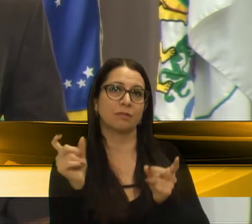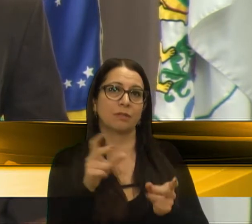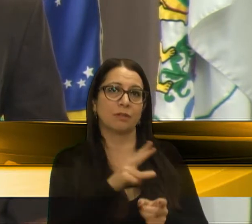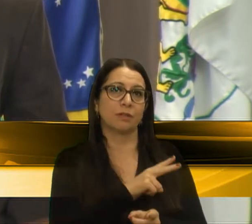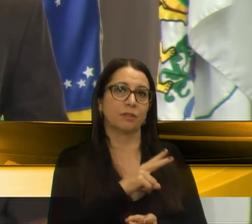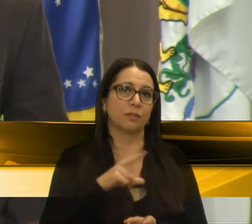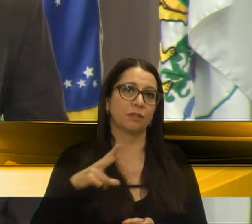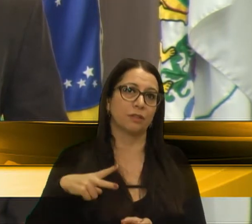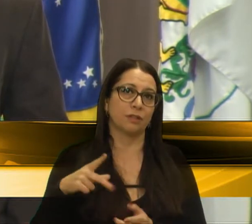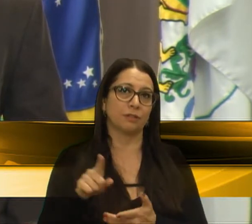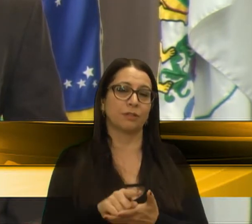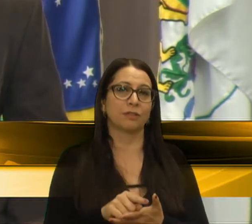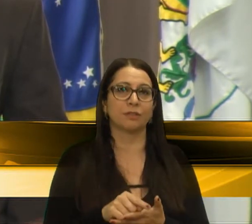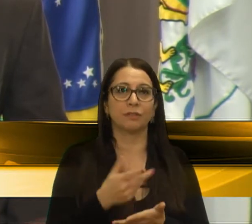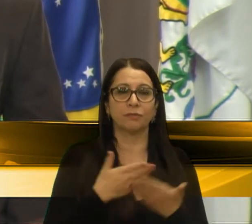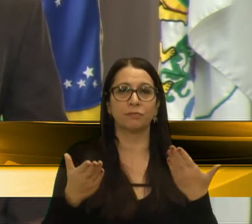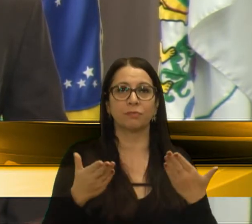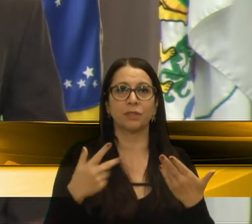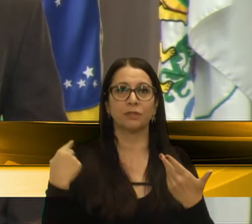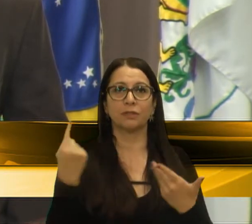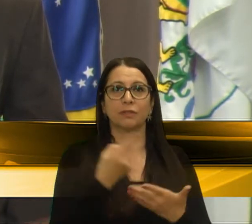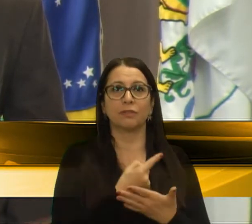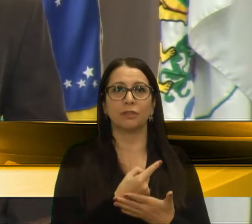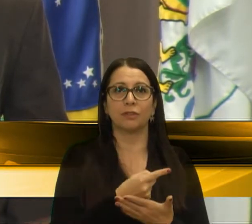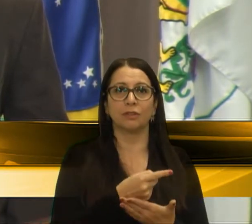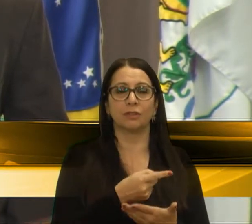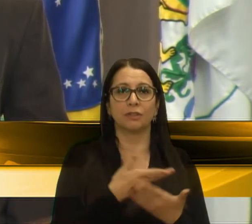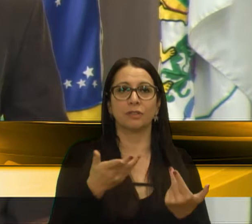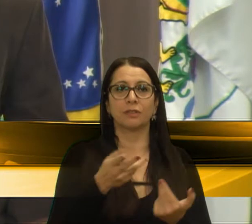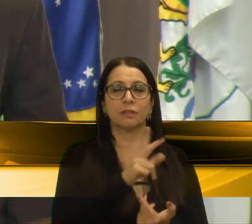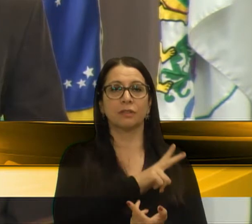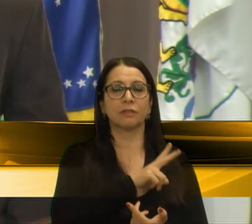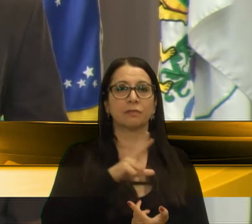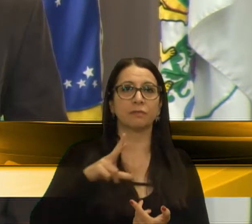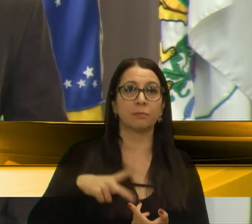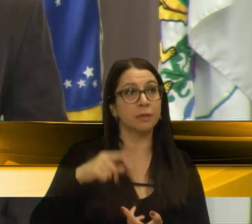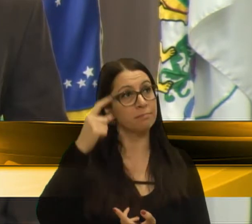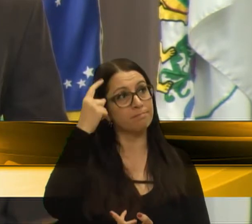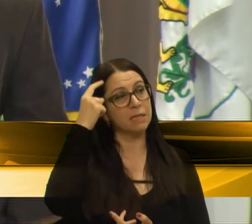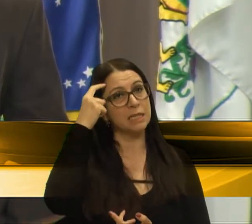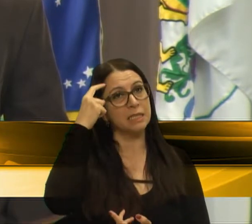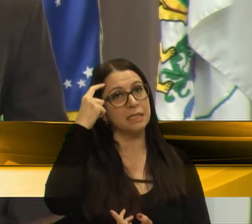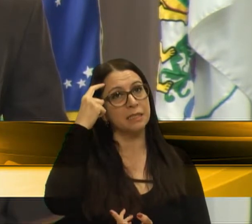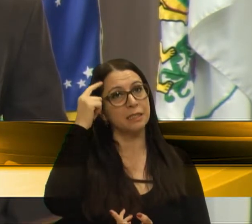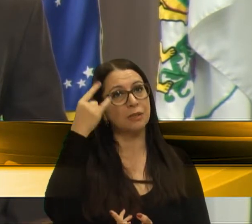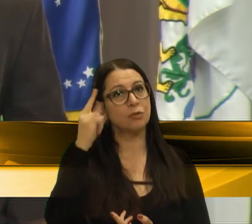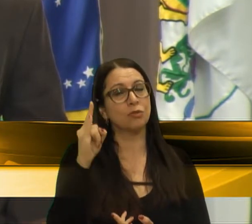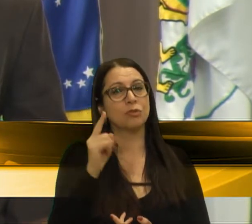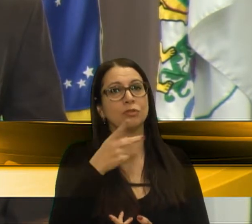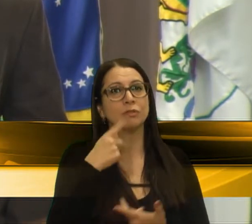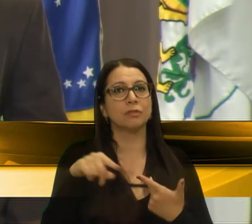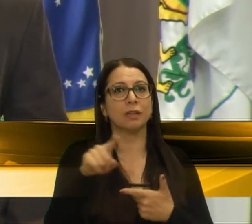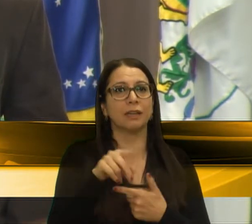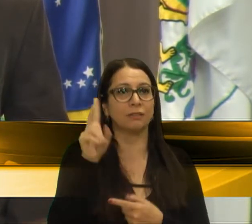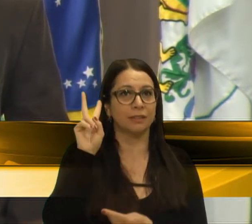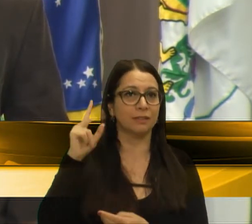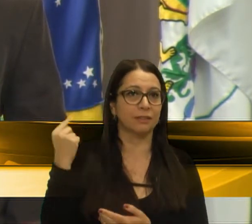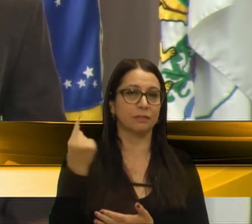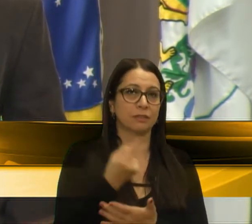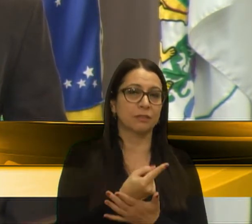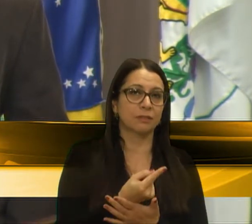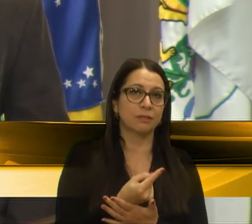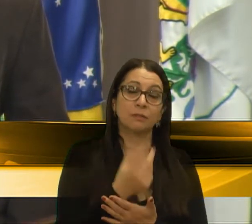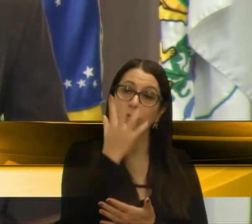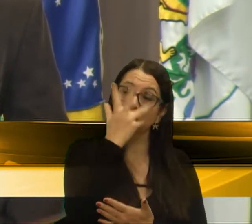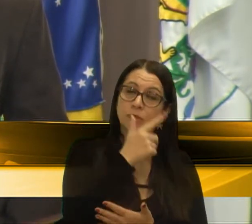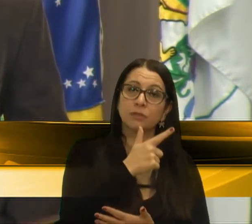pacientes, que eu perdi a conta de quantos pacientes que eu fiquei pensando assim que a última tiveram uma história